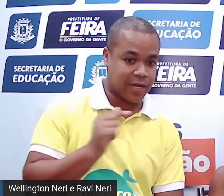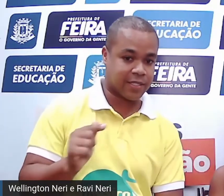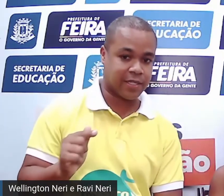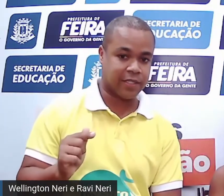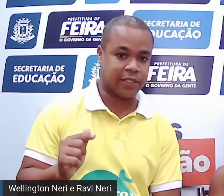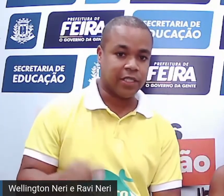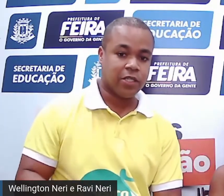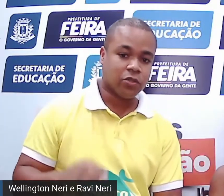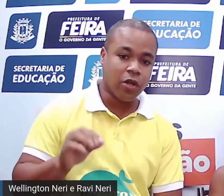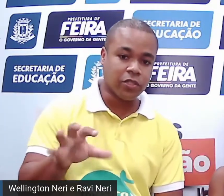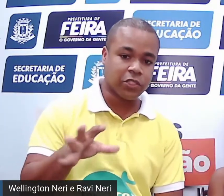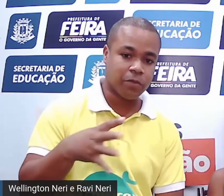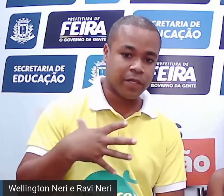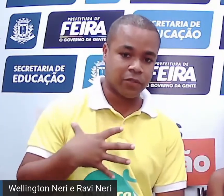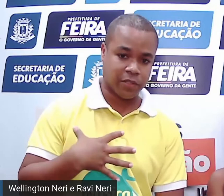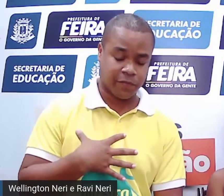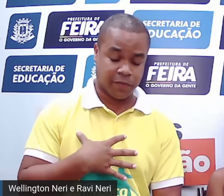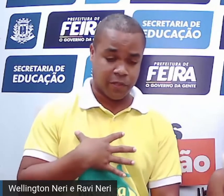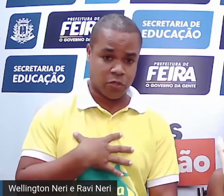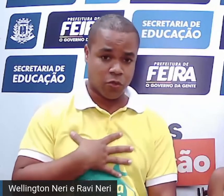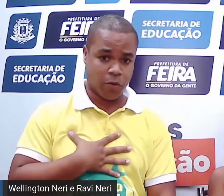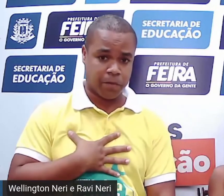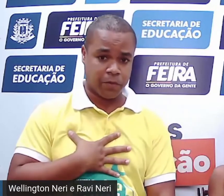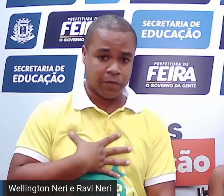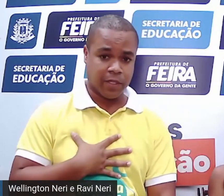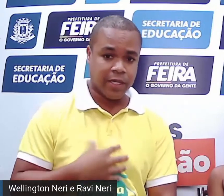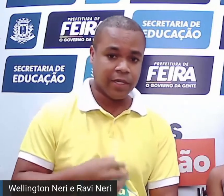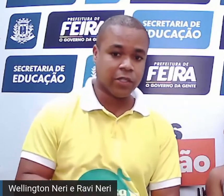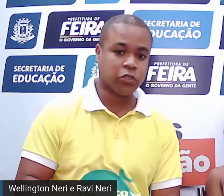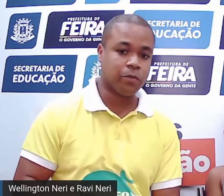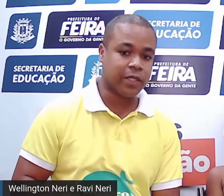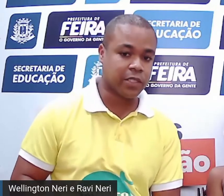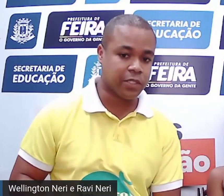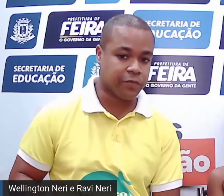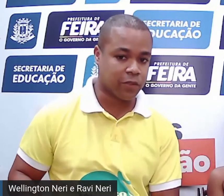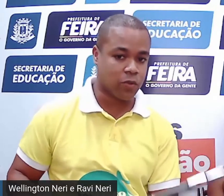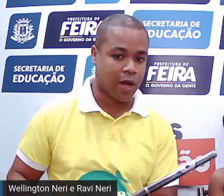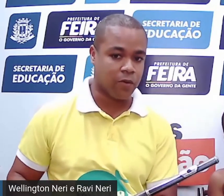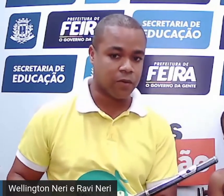coisa interessante. Todo instrumento de sopro, ele